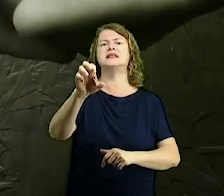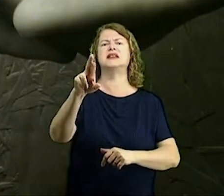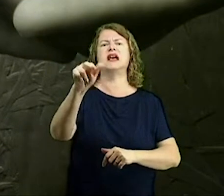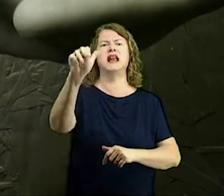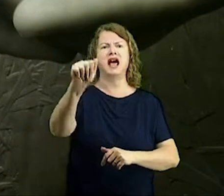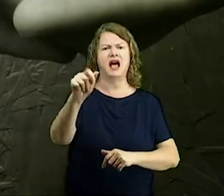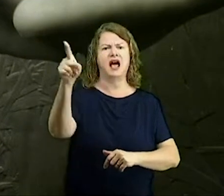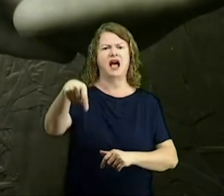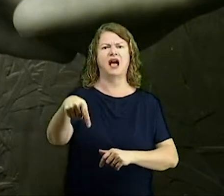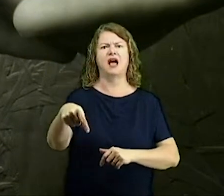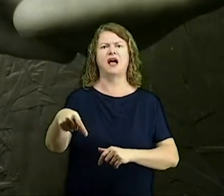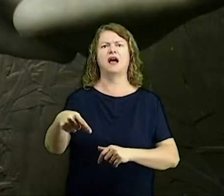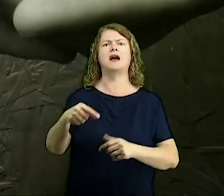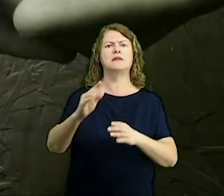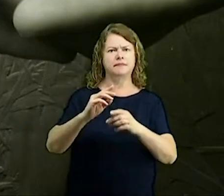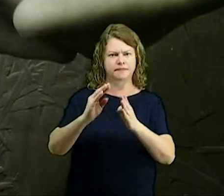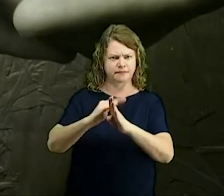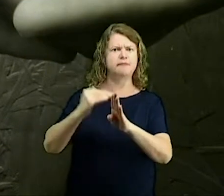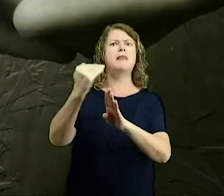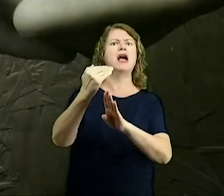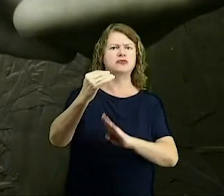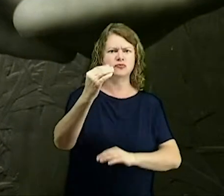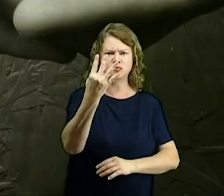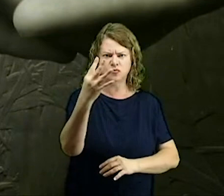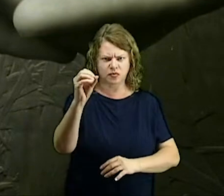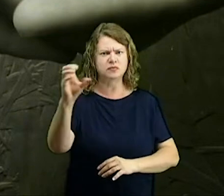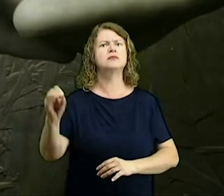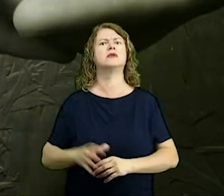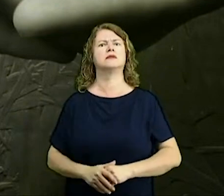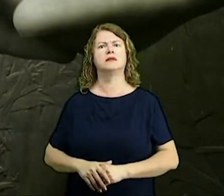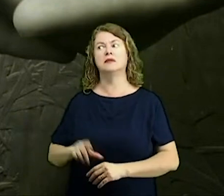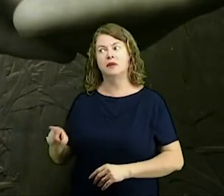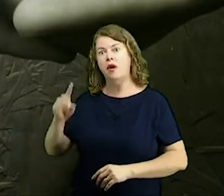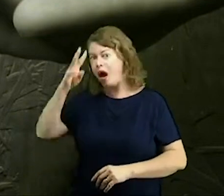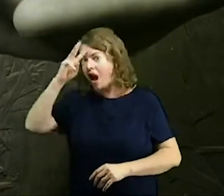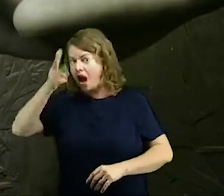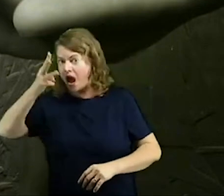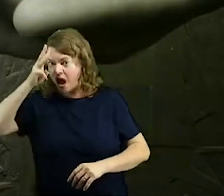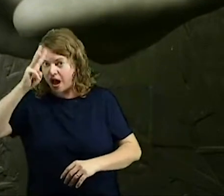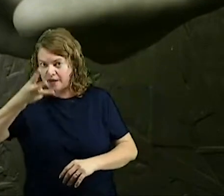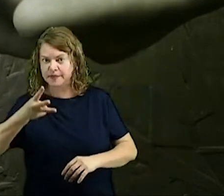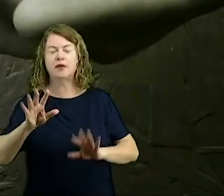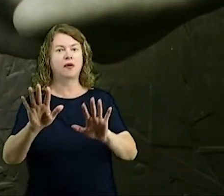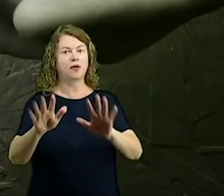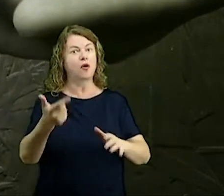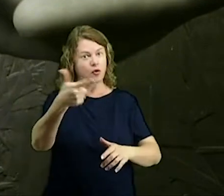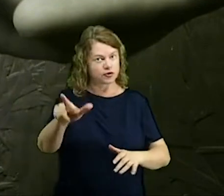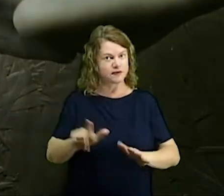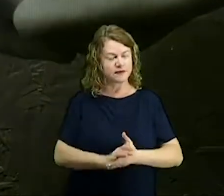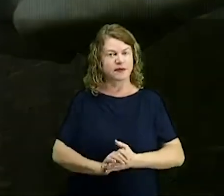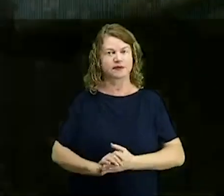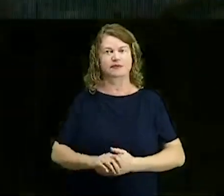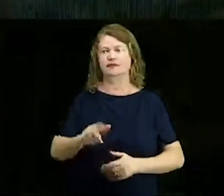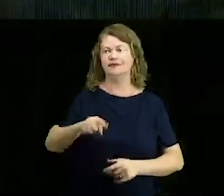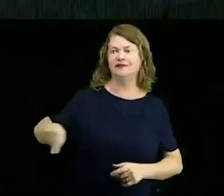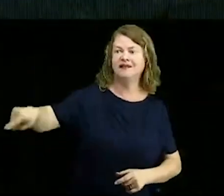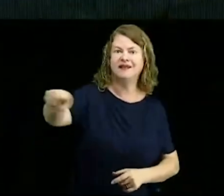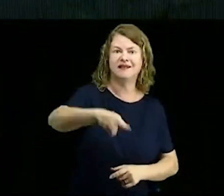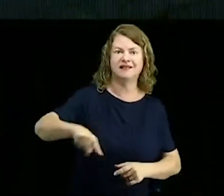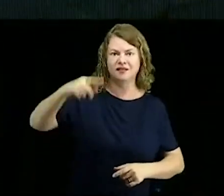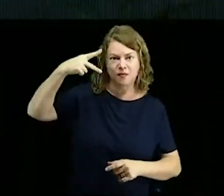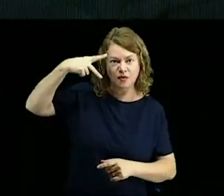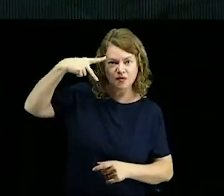de Jezabel. Então Acabe convidou, deixa eu repetir aqui, que comem da